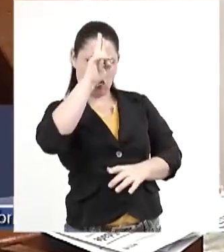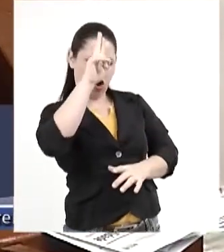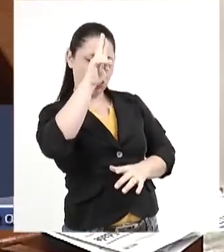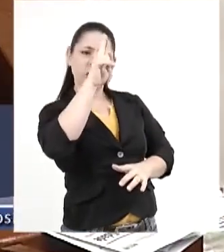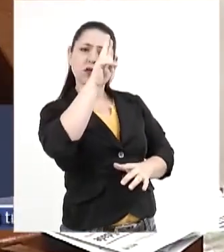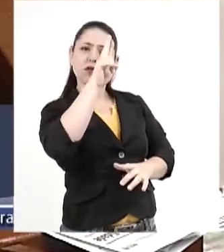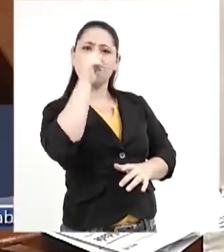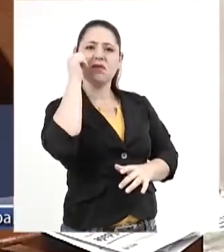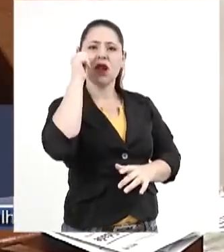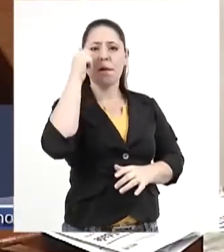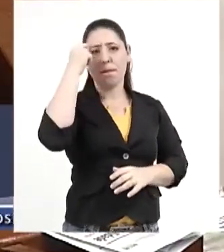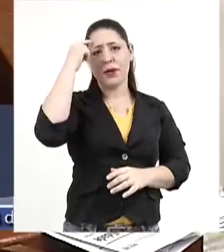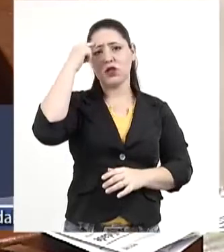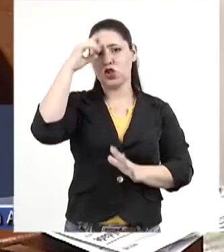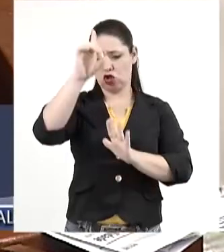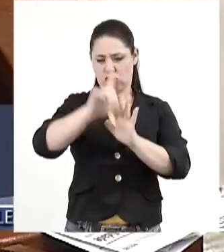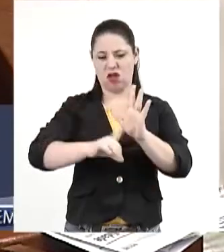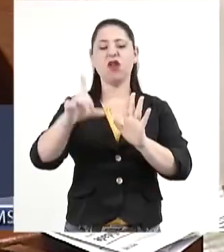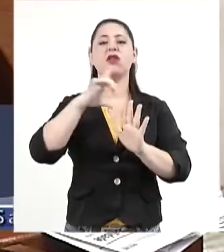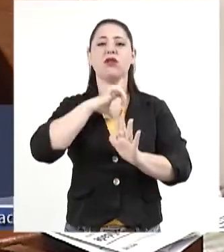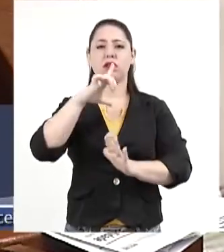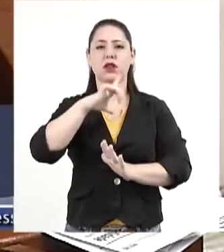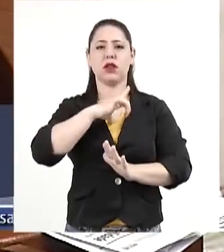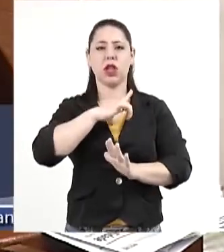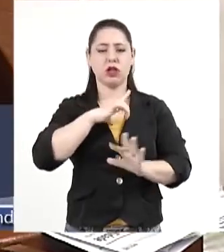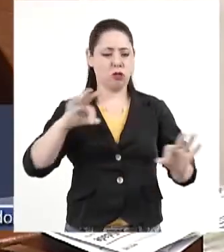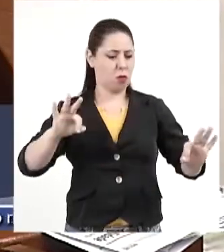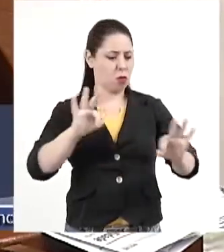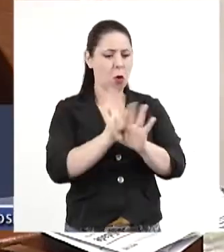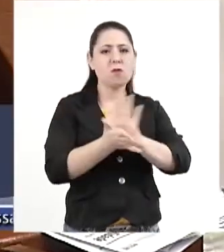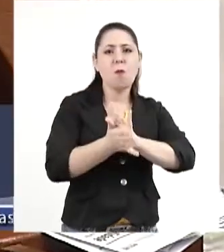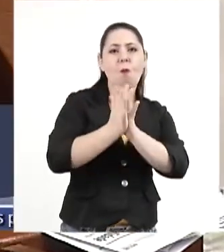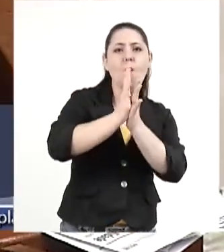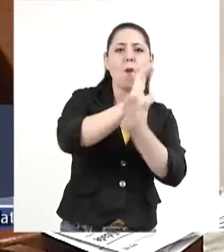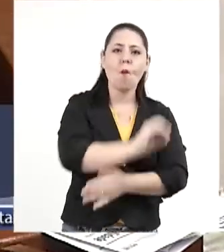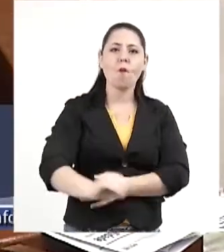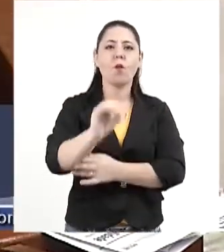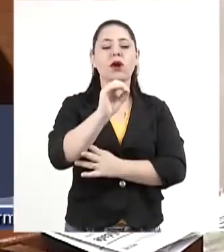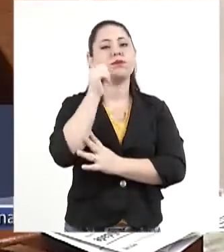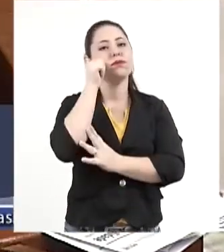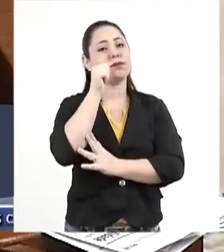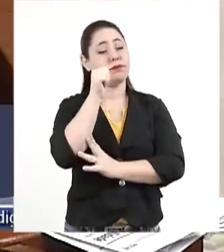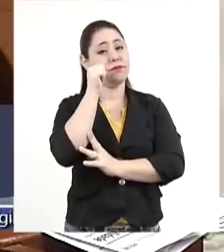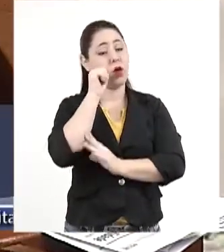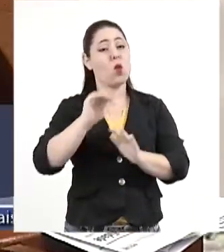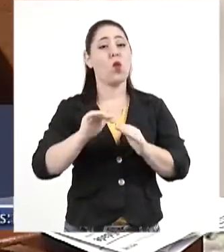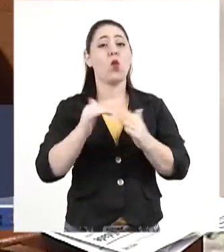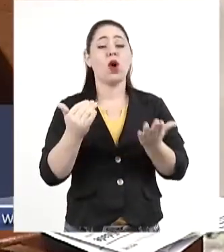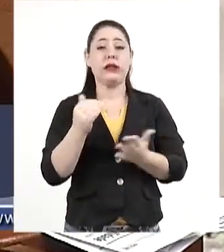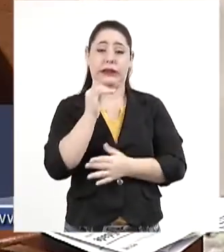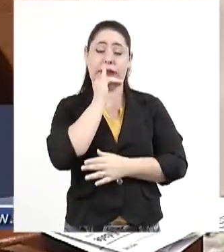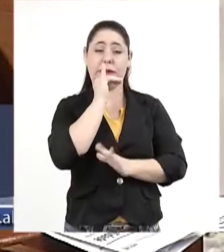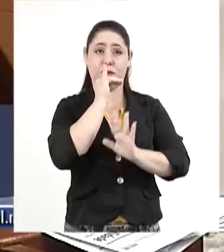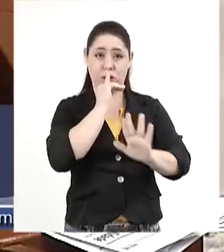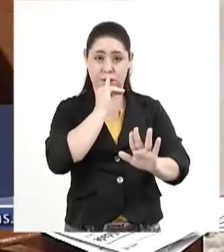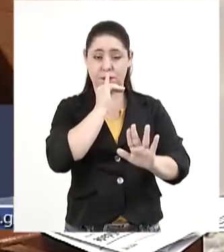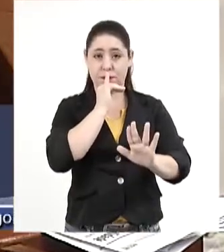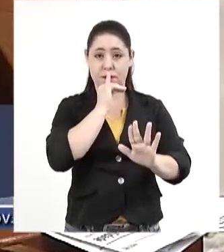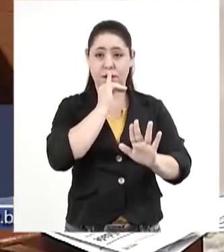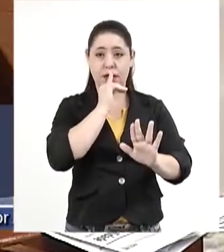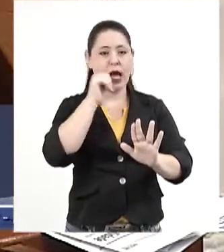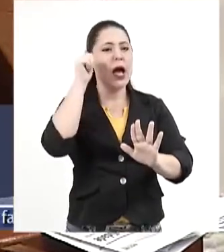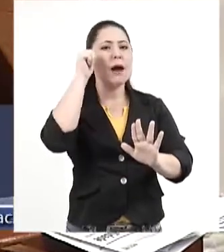que eles se acham no direito até de eliminar as mulheres, quando, por exemplo, a